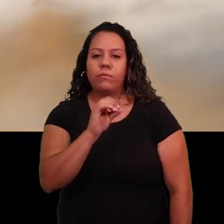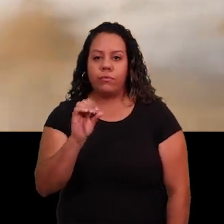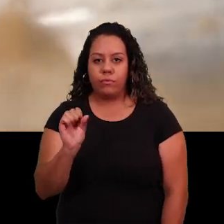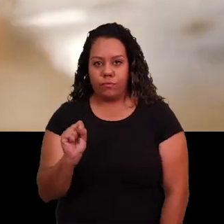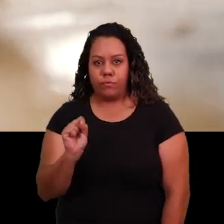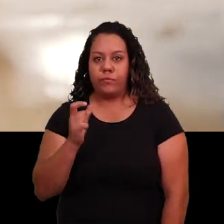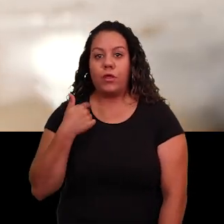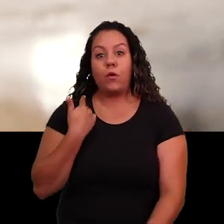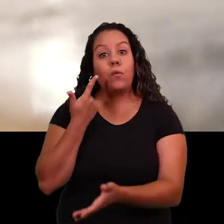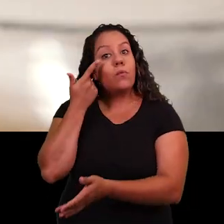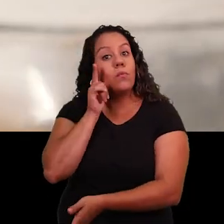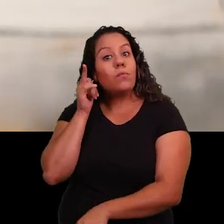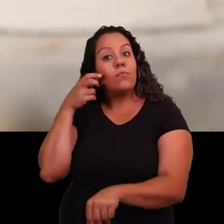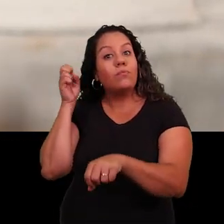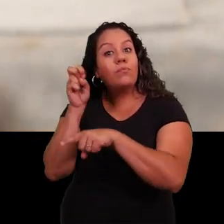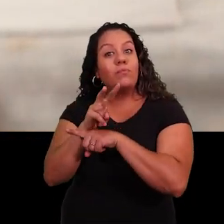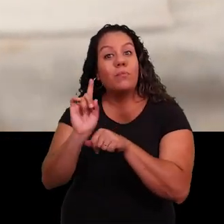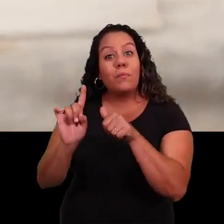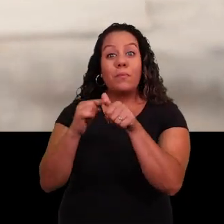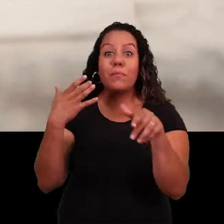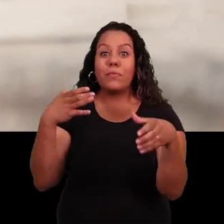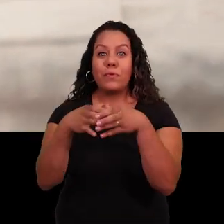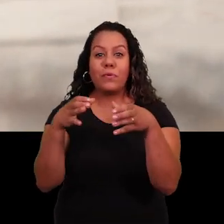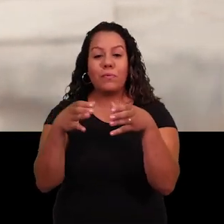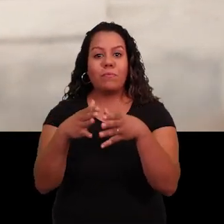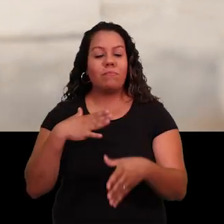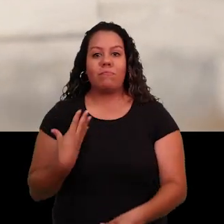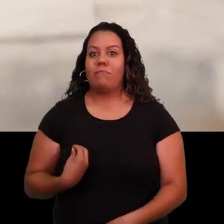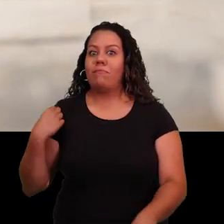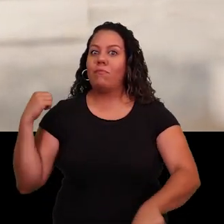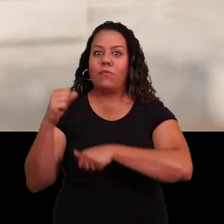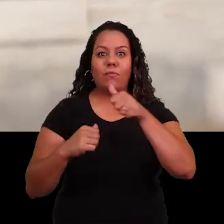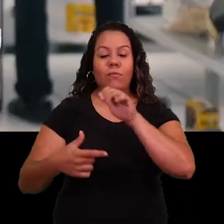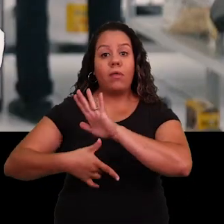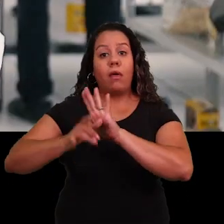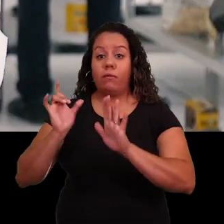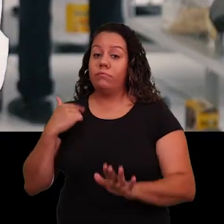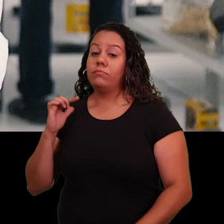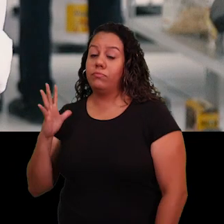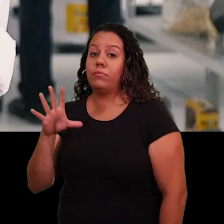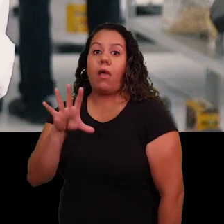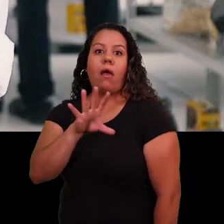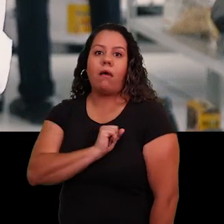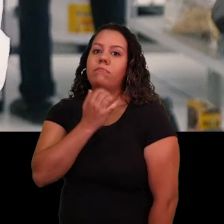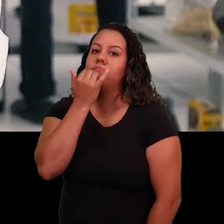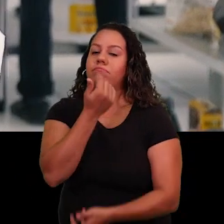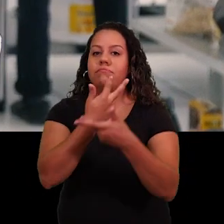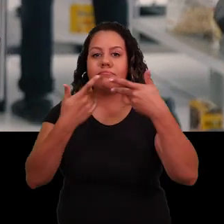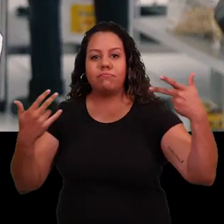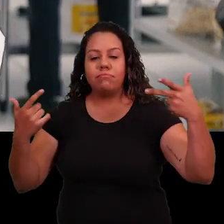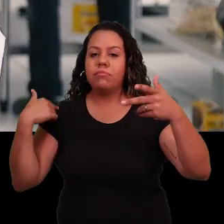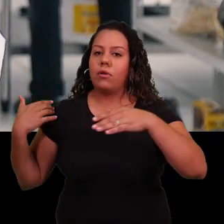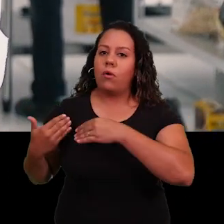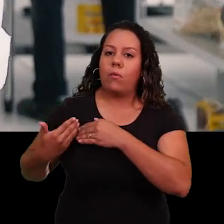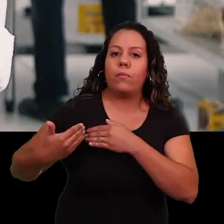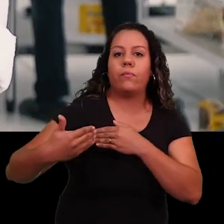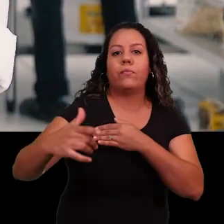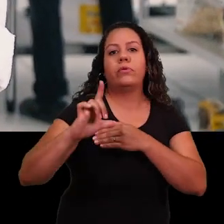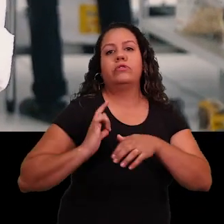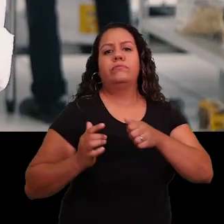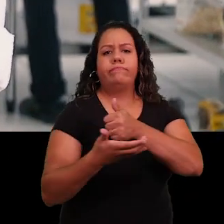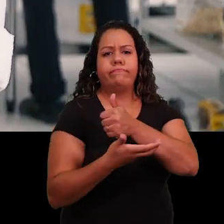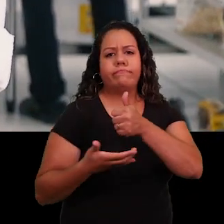e isso foi realmente um divisor de águas para mim. Eu já era apaixonada por alimentos e a partir dali eu tive todo o embasamento tecnológico,